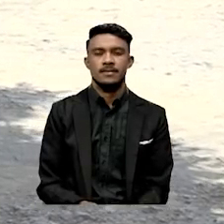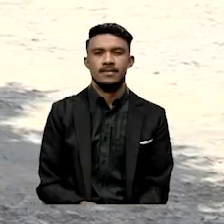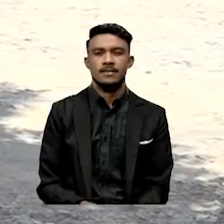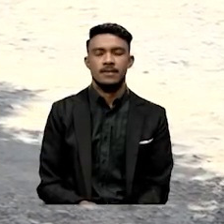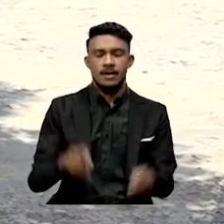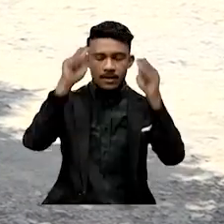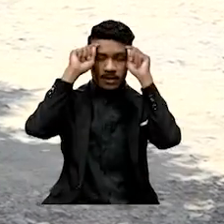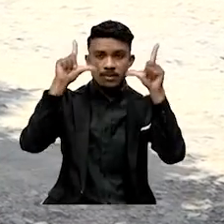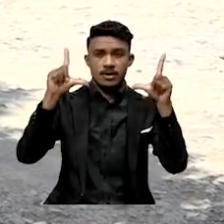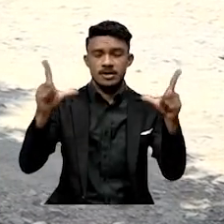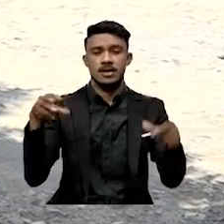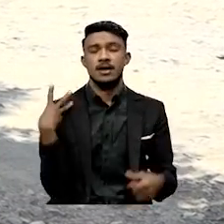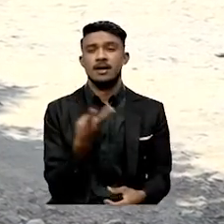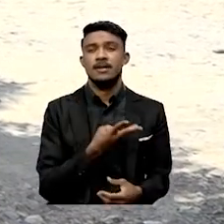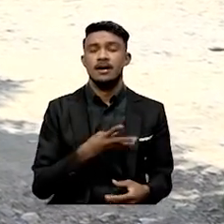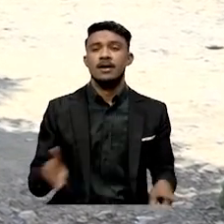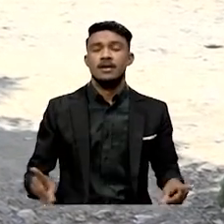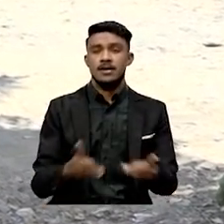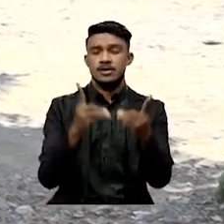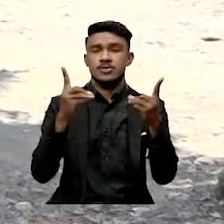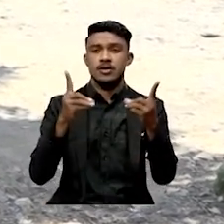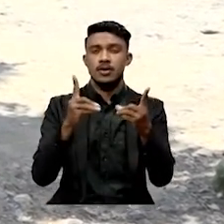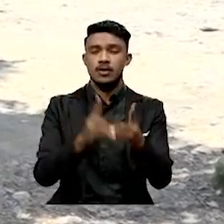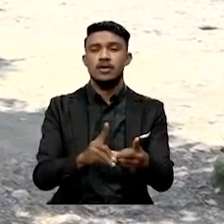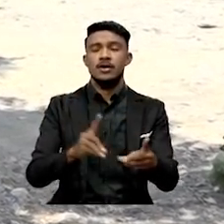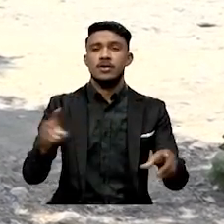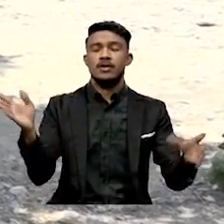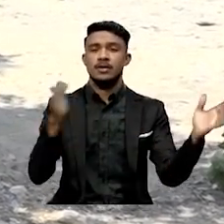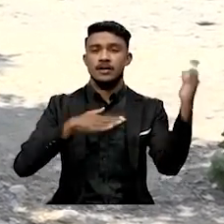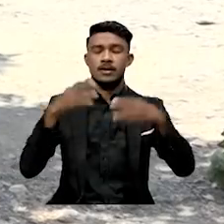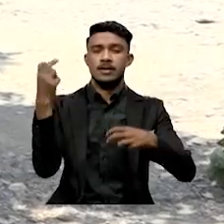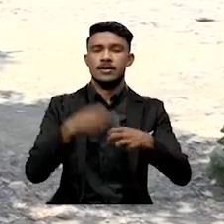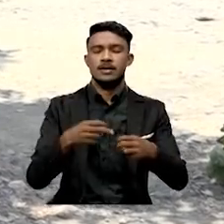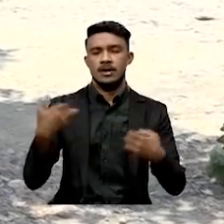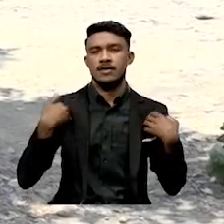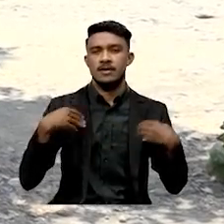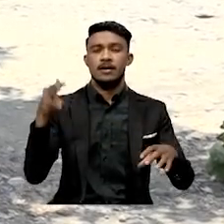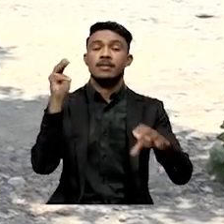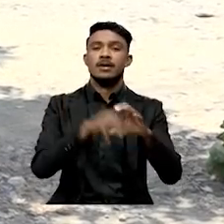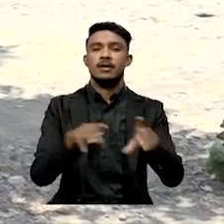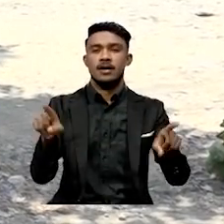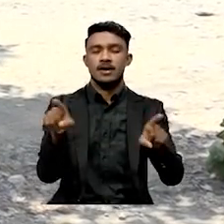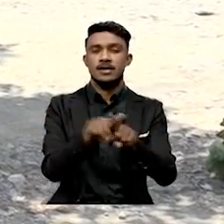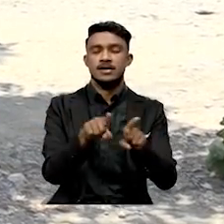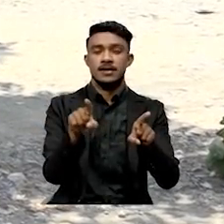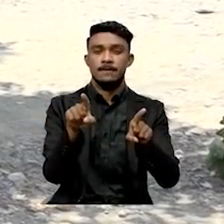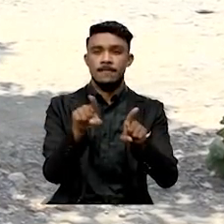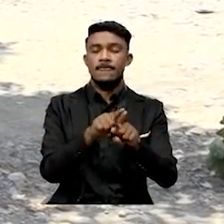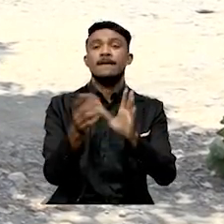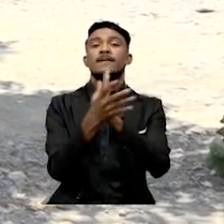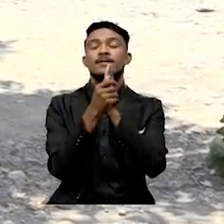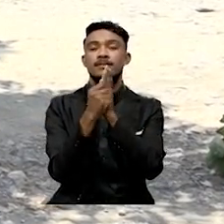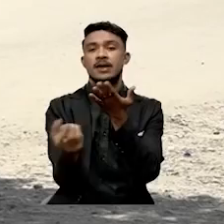Timor Leste ameaçado crise necessária básica e a mercado. A nessa mina zona da dar uma